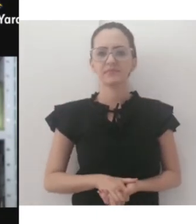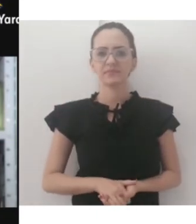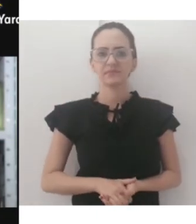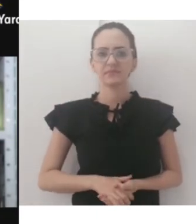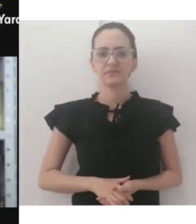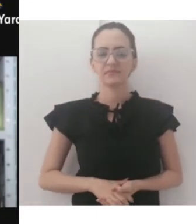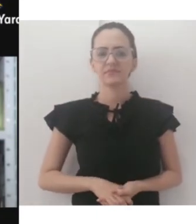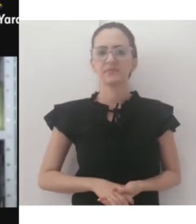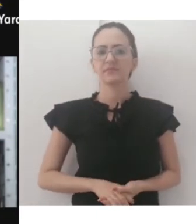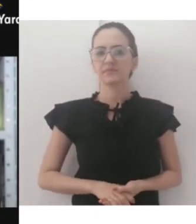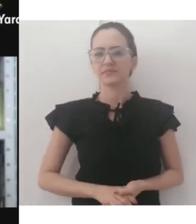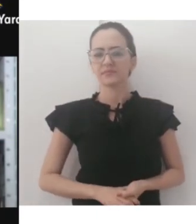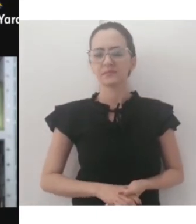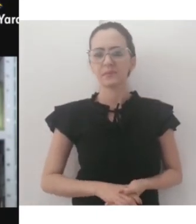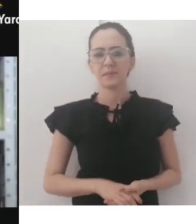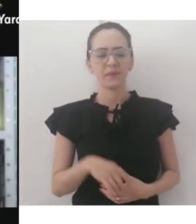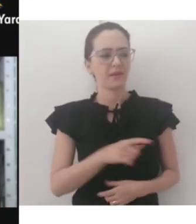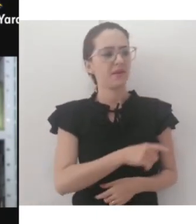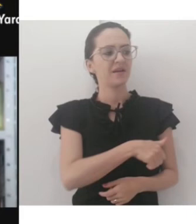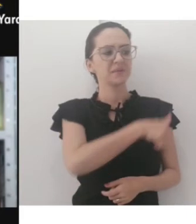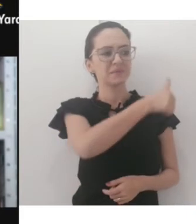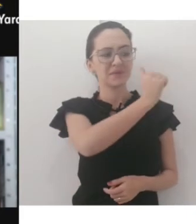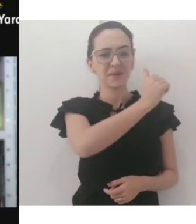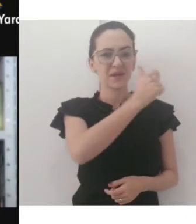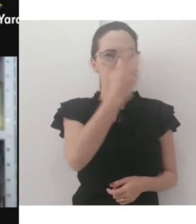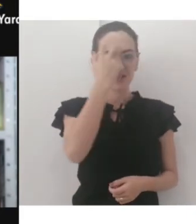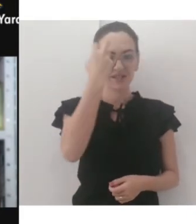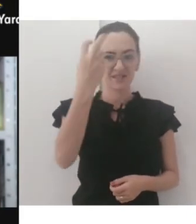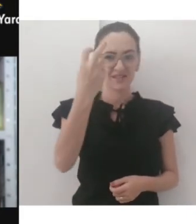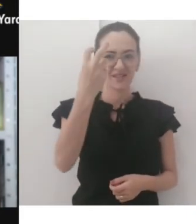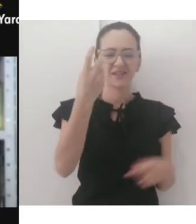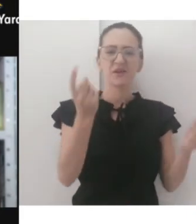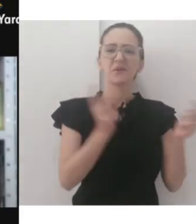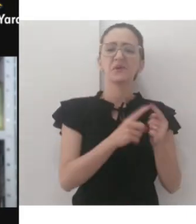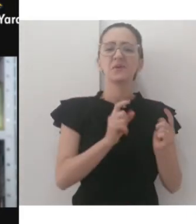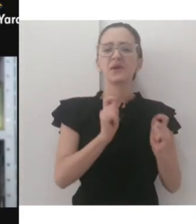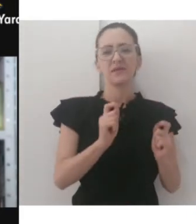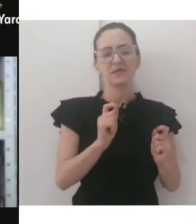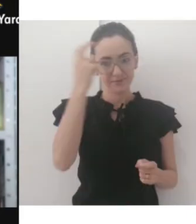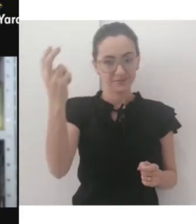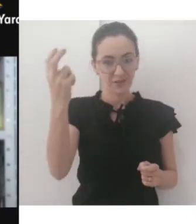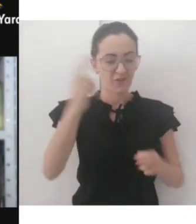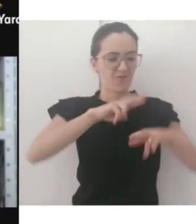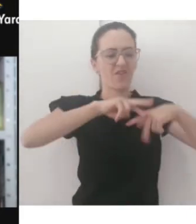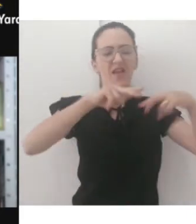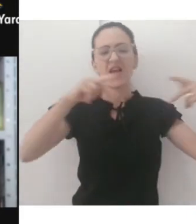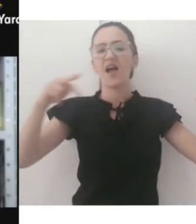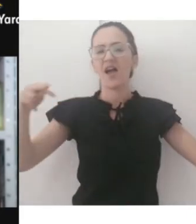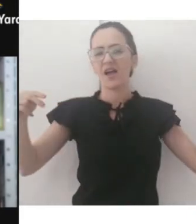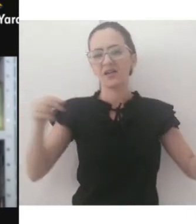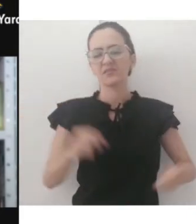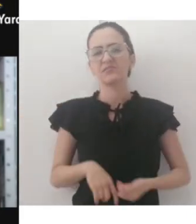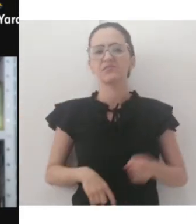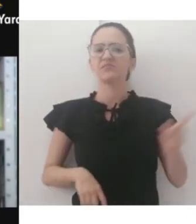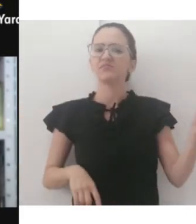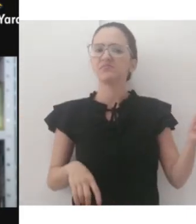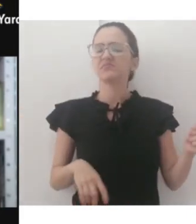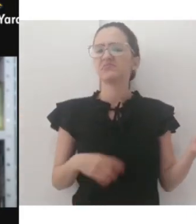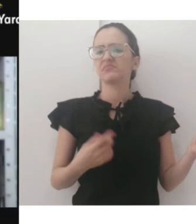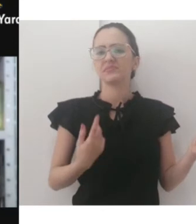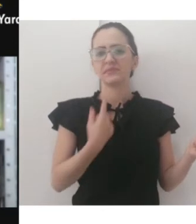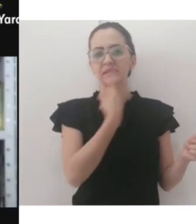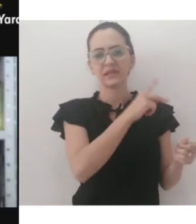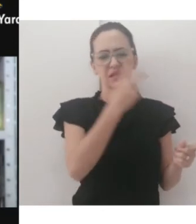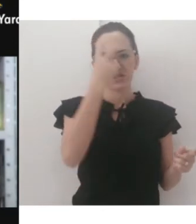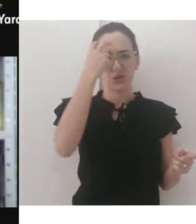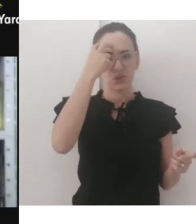essa questão do termo mais inteligente, é justamente essa questão de que existem inteligências múltiplas. Às